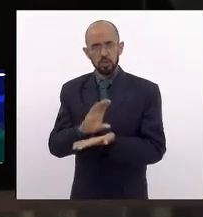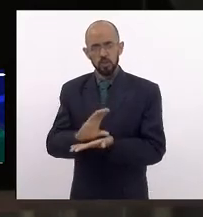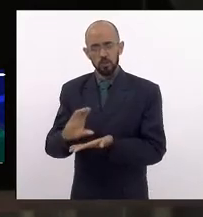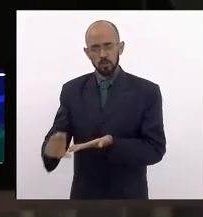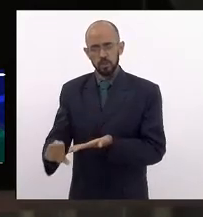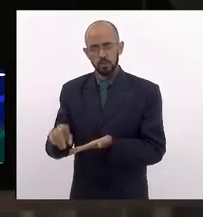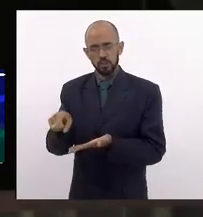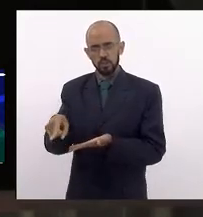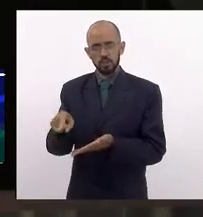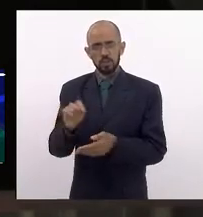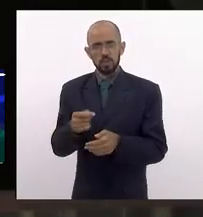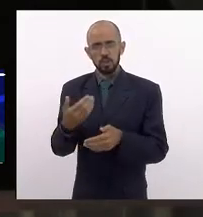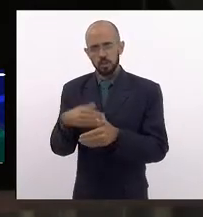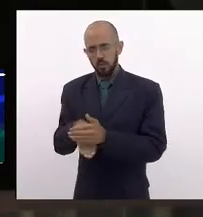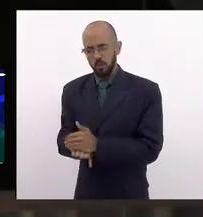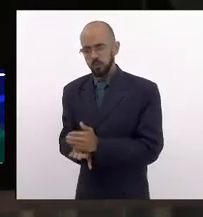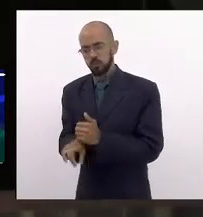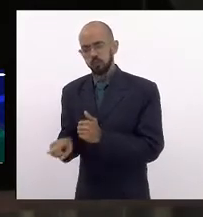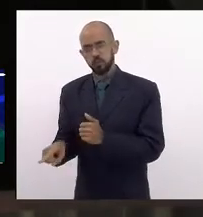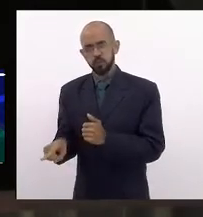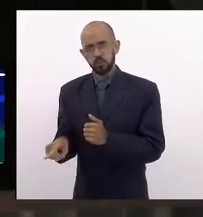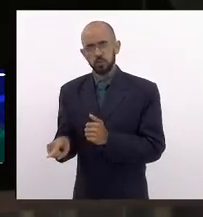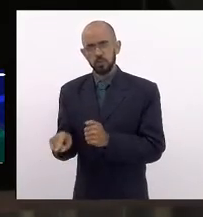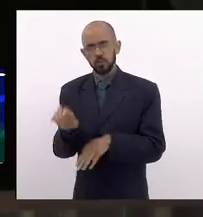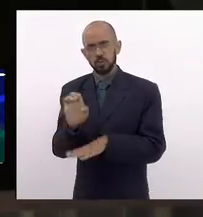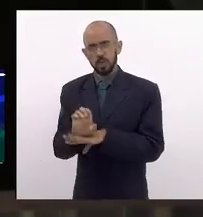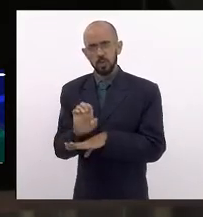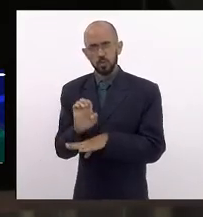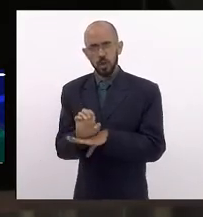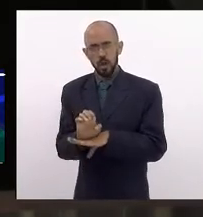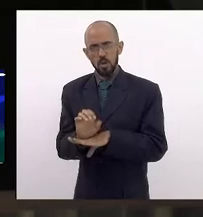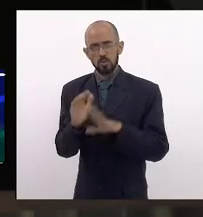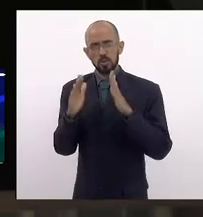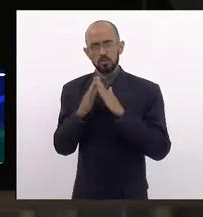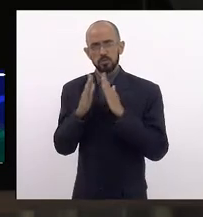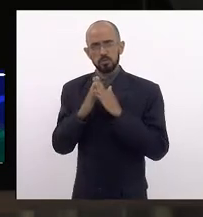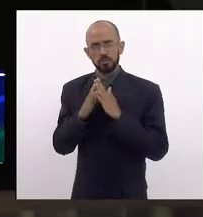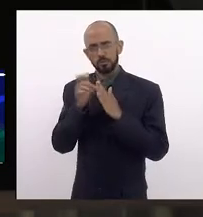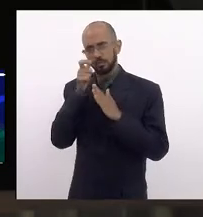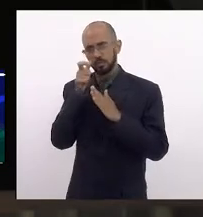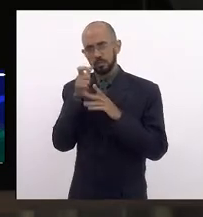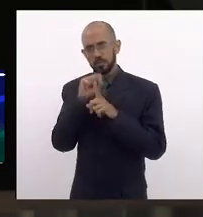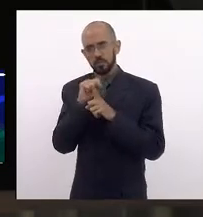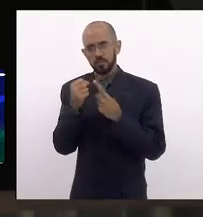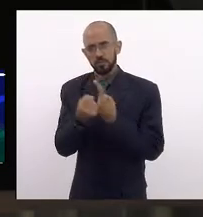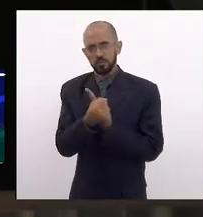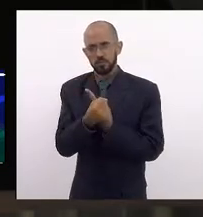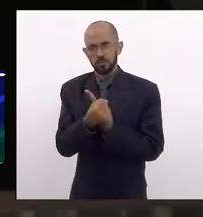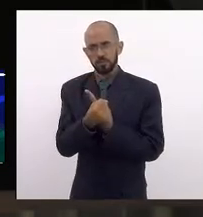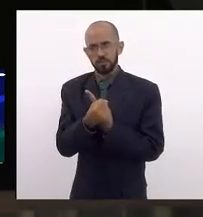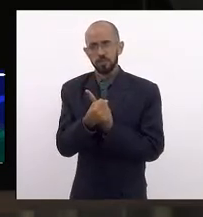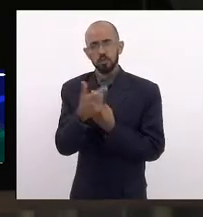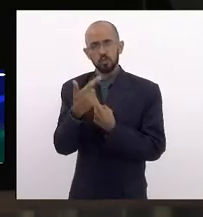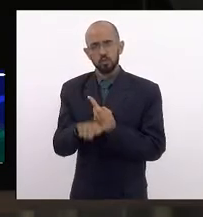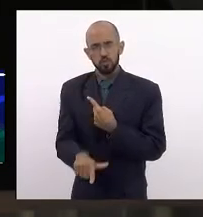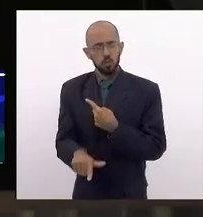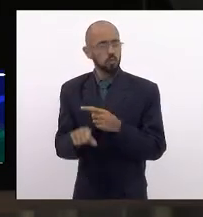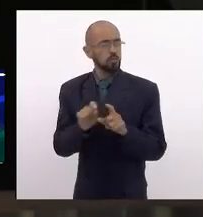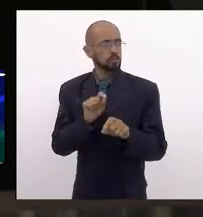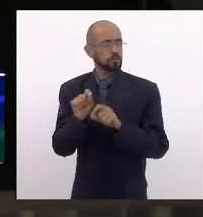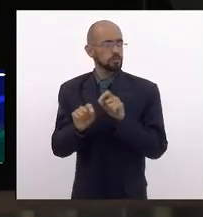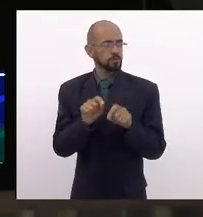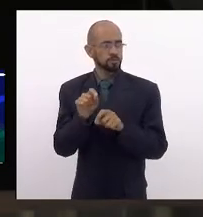investir em fundo no fundo Estadual de habitação de interesse social e mais uma vez